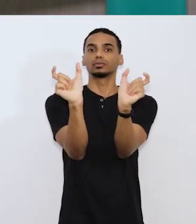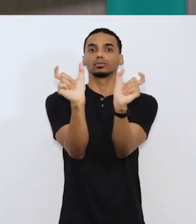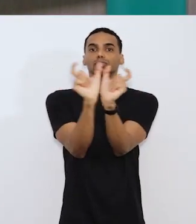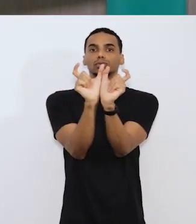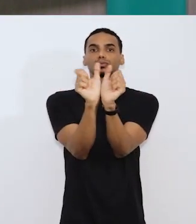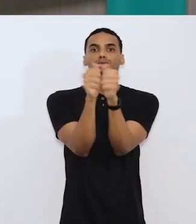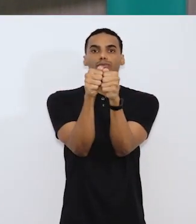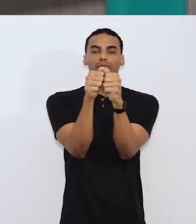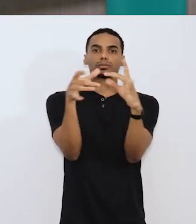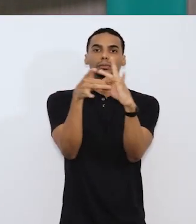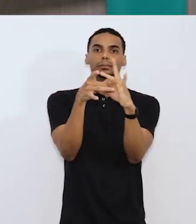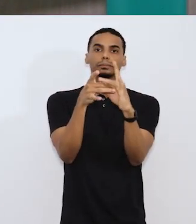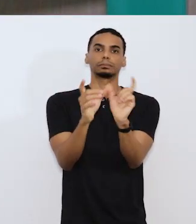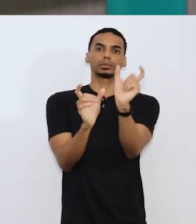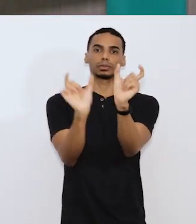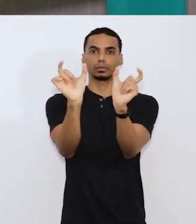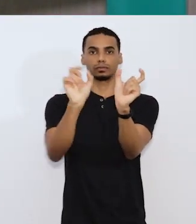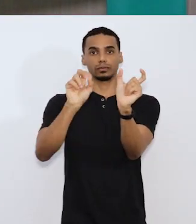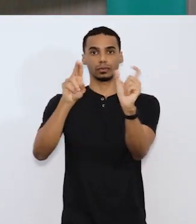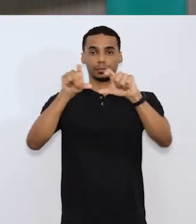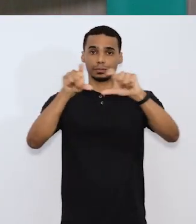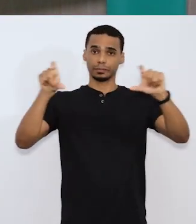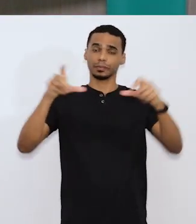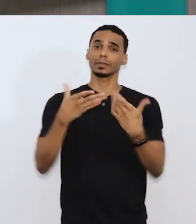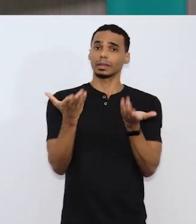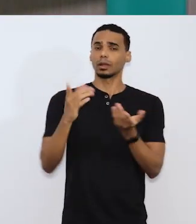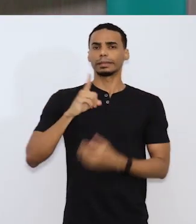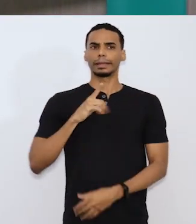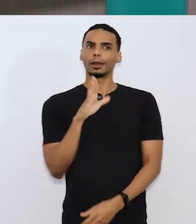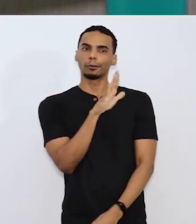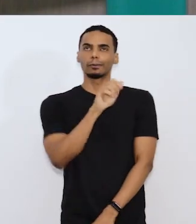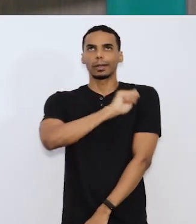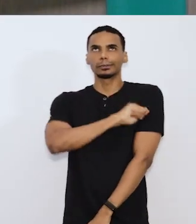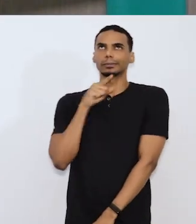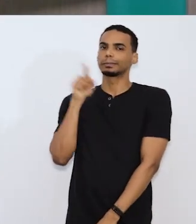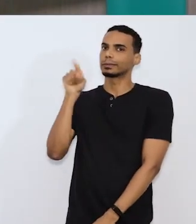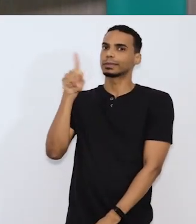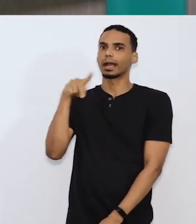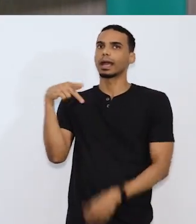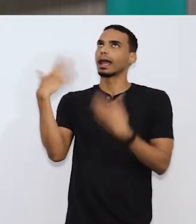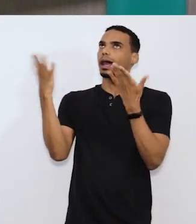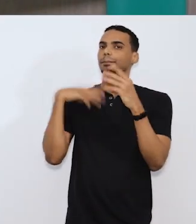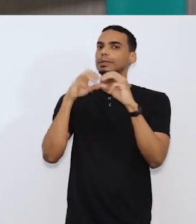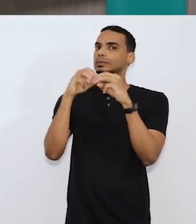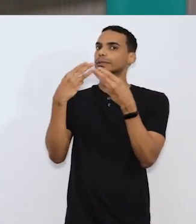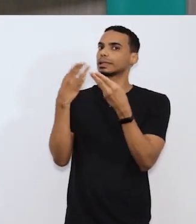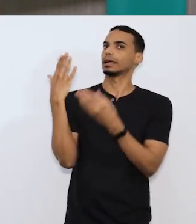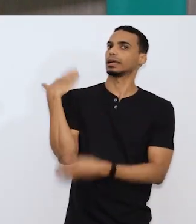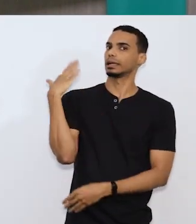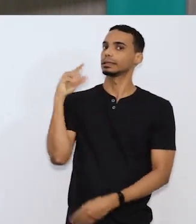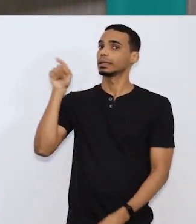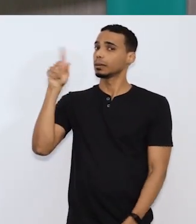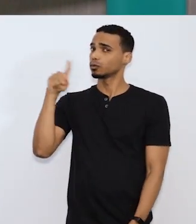unir palavras ou orações. E aí alguns alunos meus do TAP 3 vão dizer assim, professora Viviane, mas naquele slide anterior,